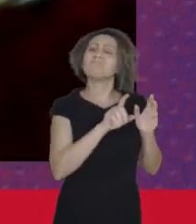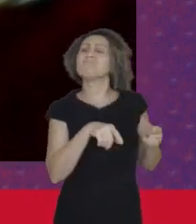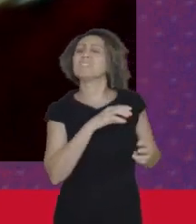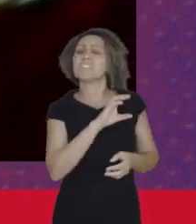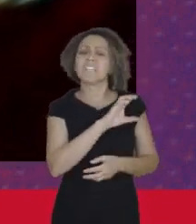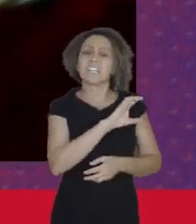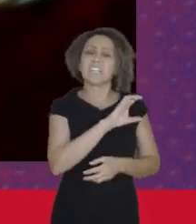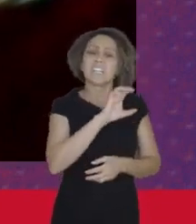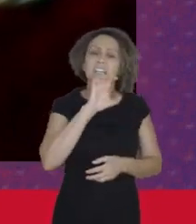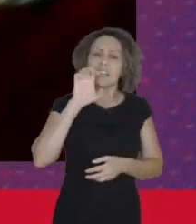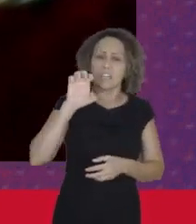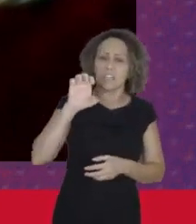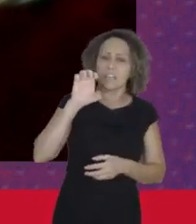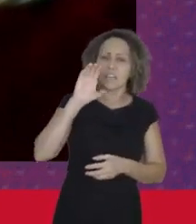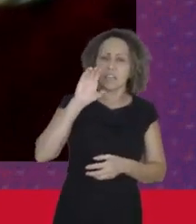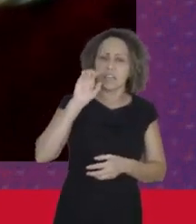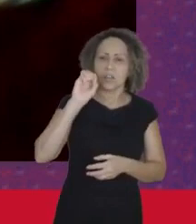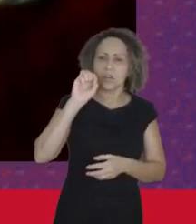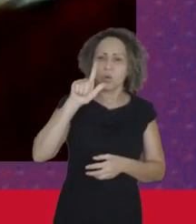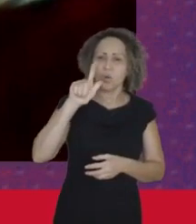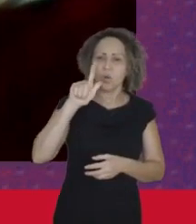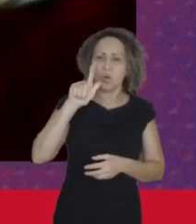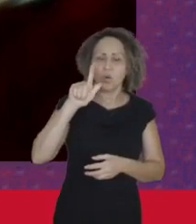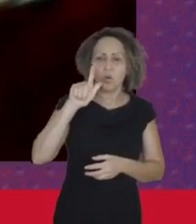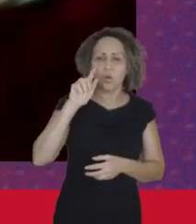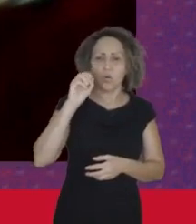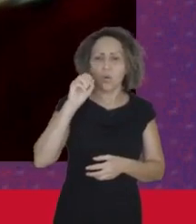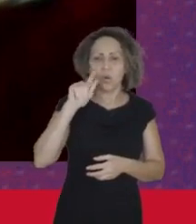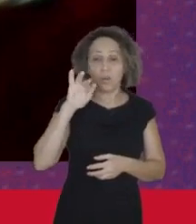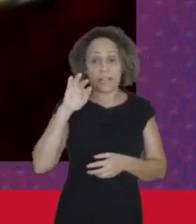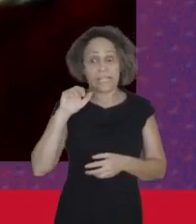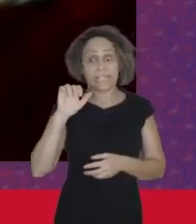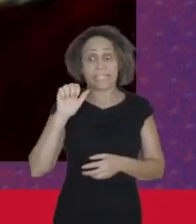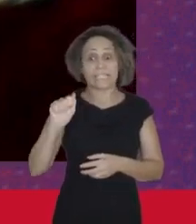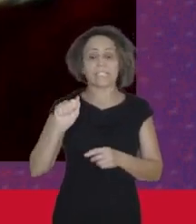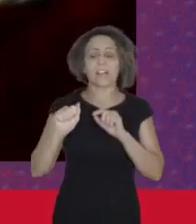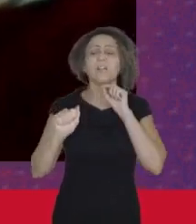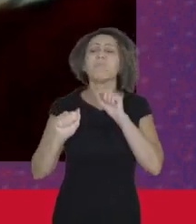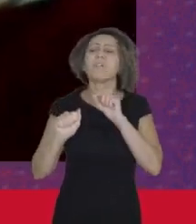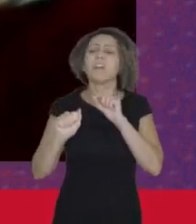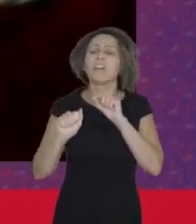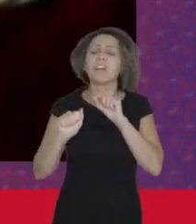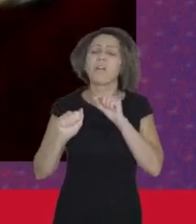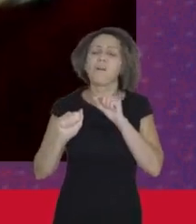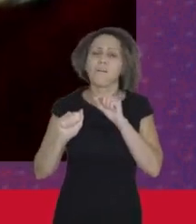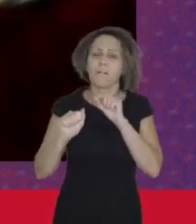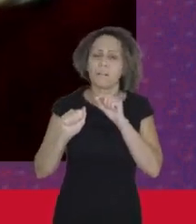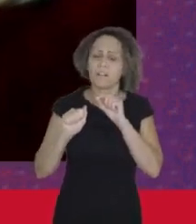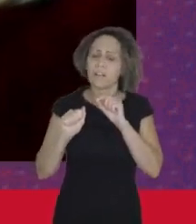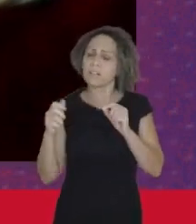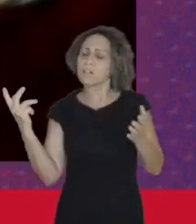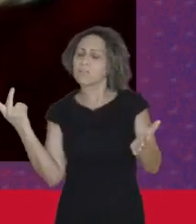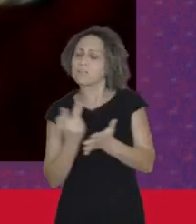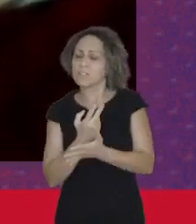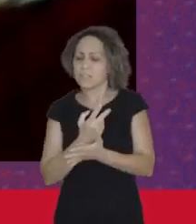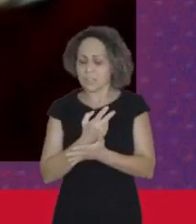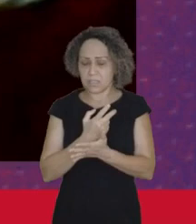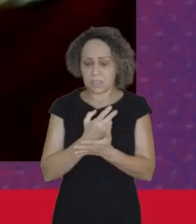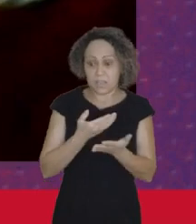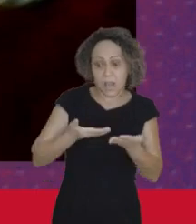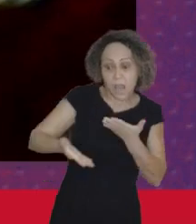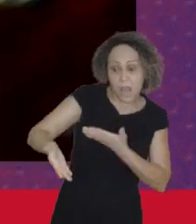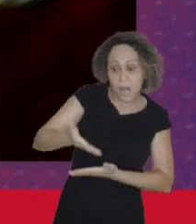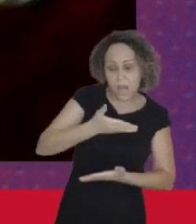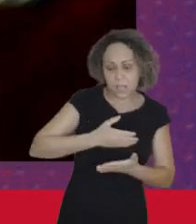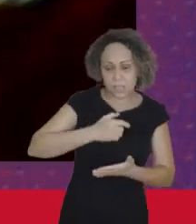ecológica? Porque ela é compreendida como um fenômeno que ocorre na relação do homem